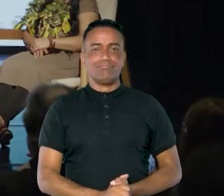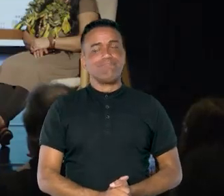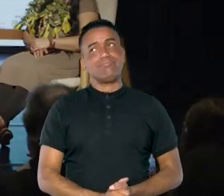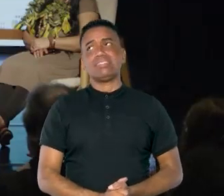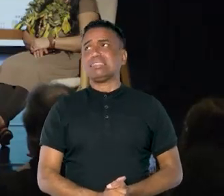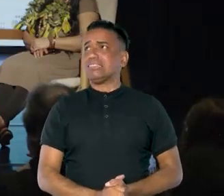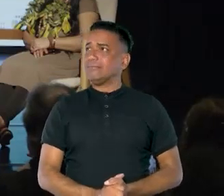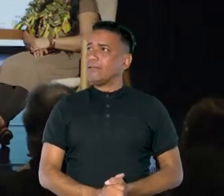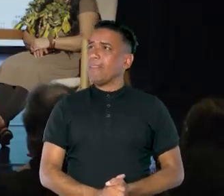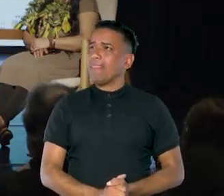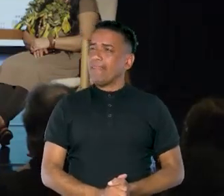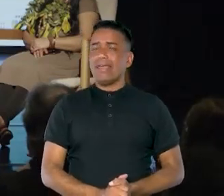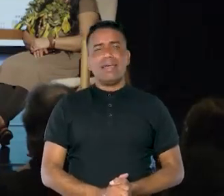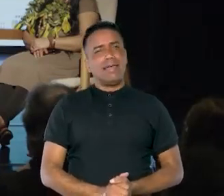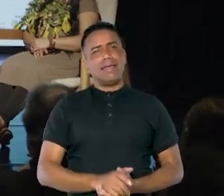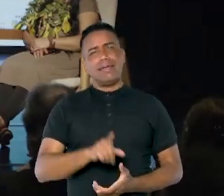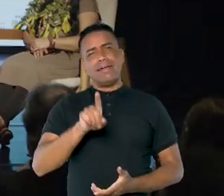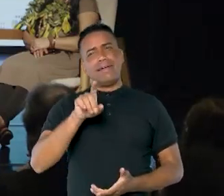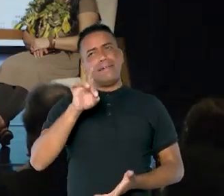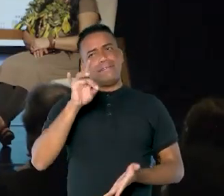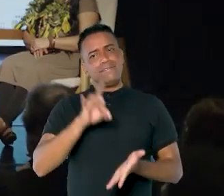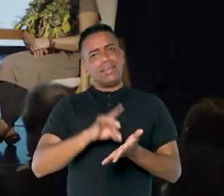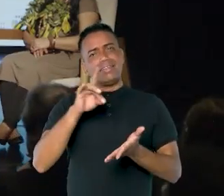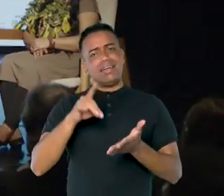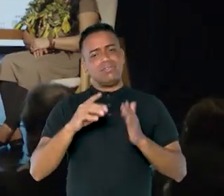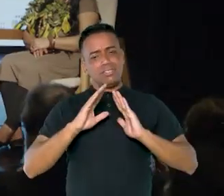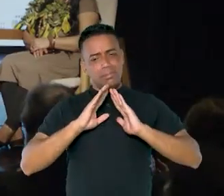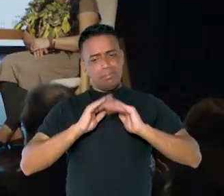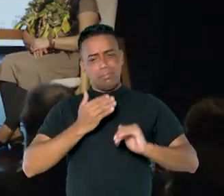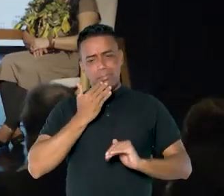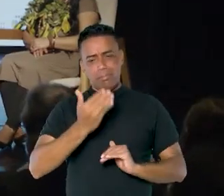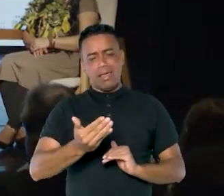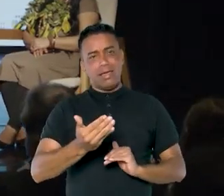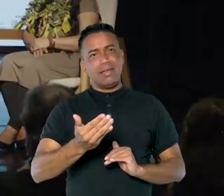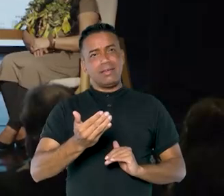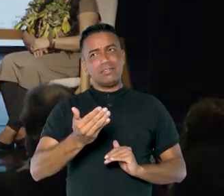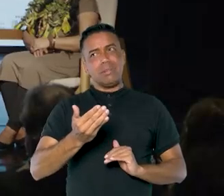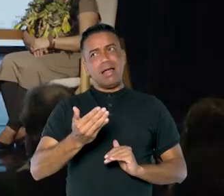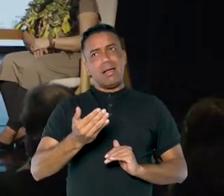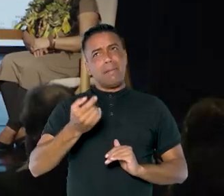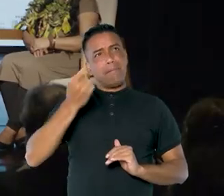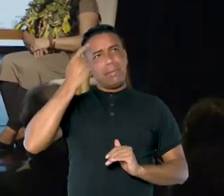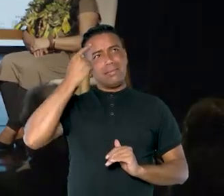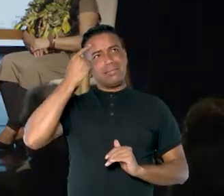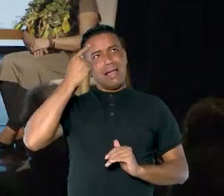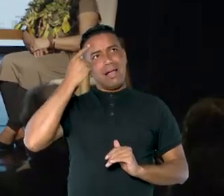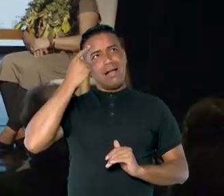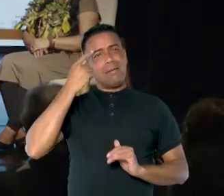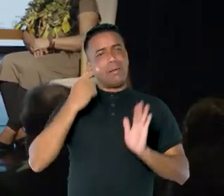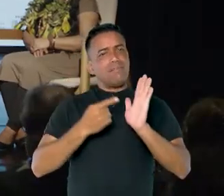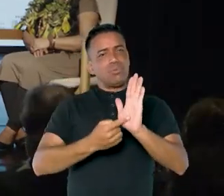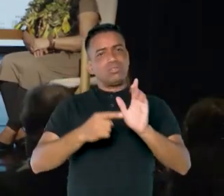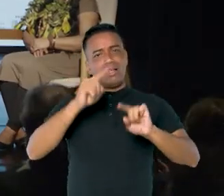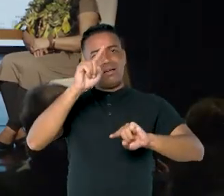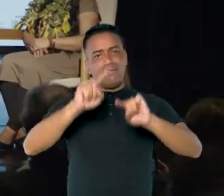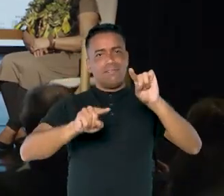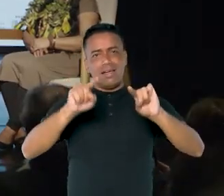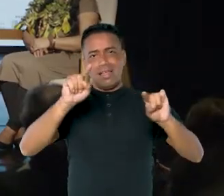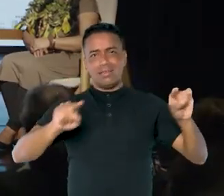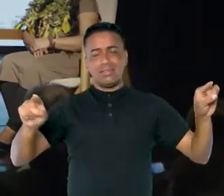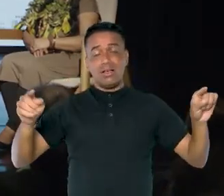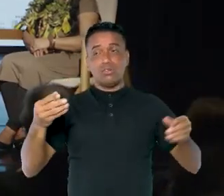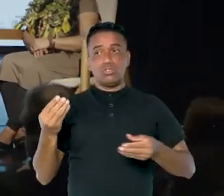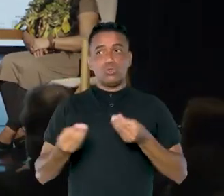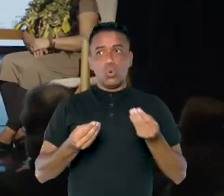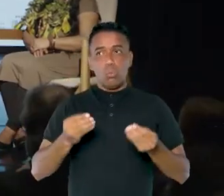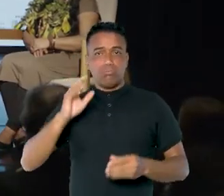Olha, você, na verdade, me pede para fazer uma avaliação, não é, de como está a